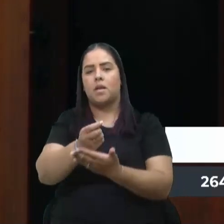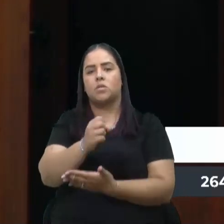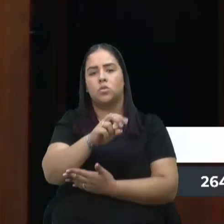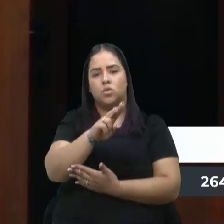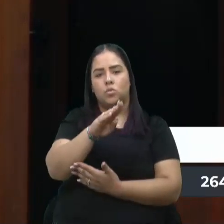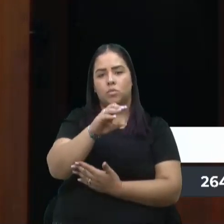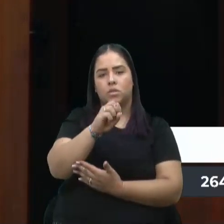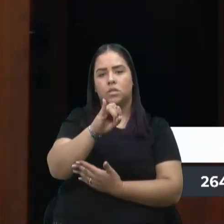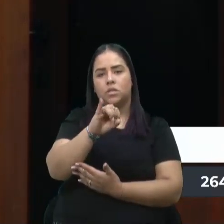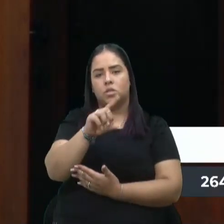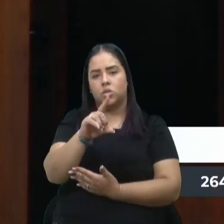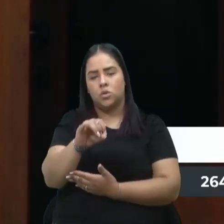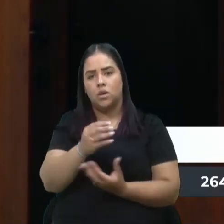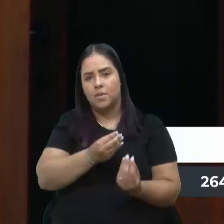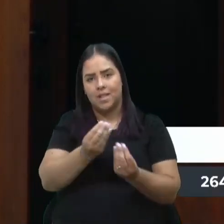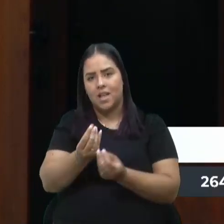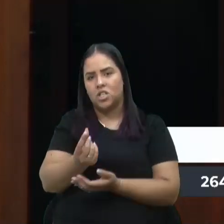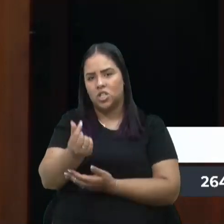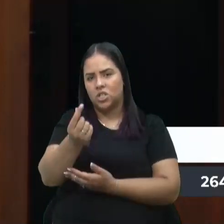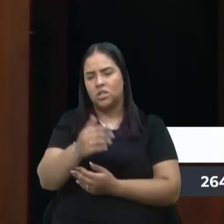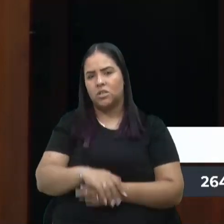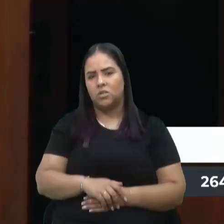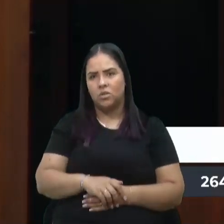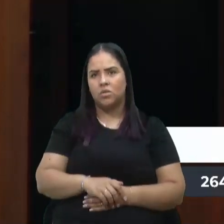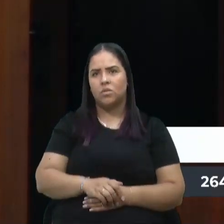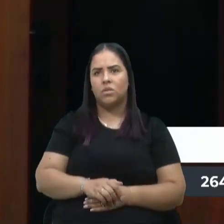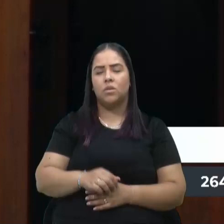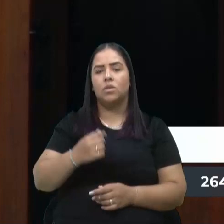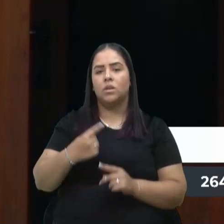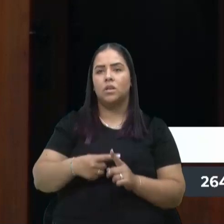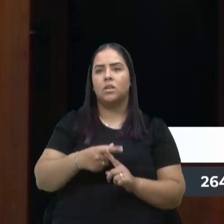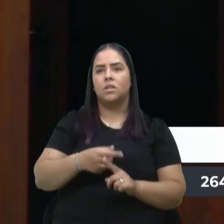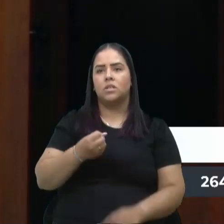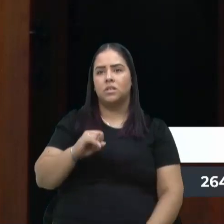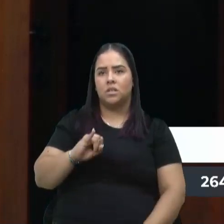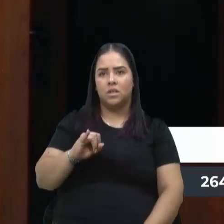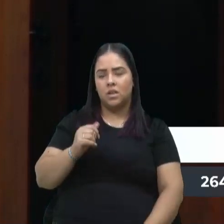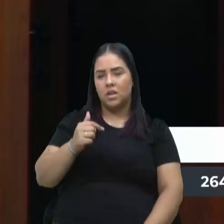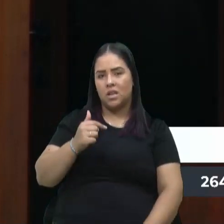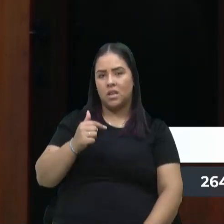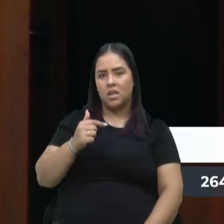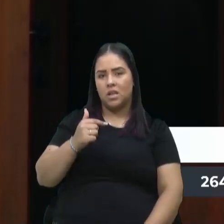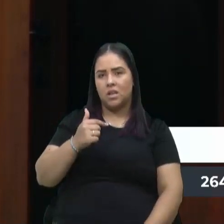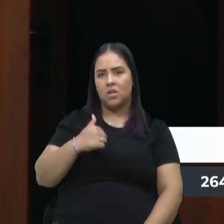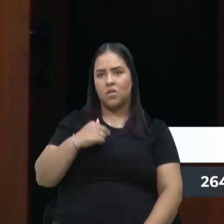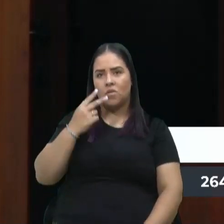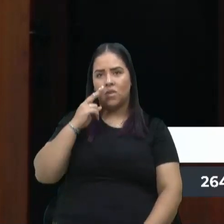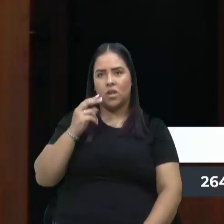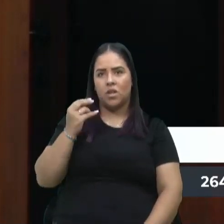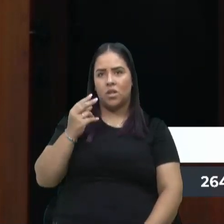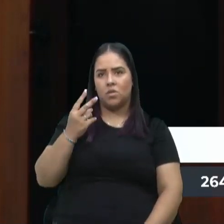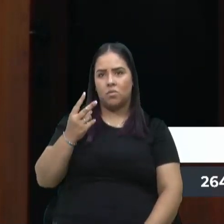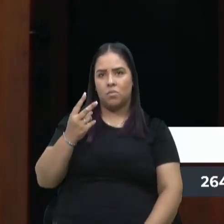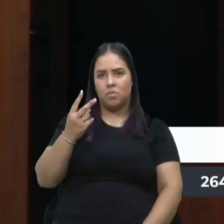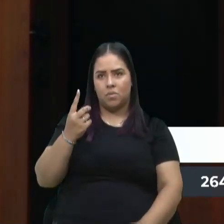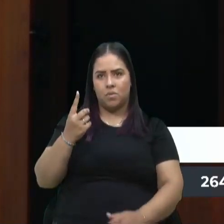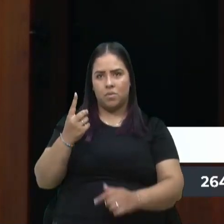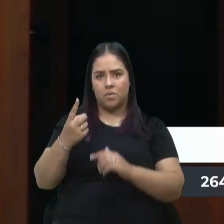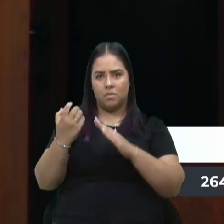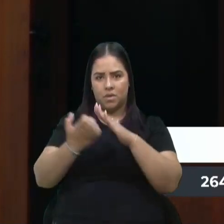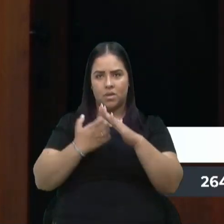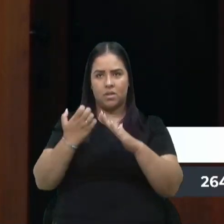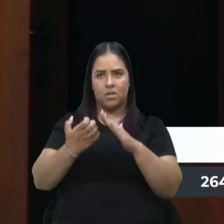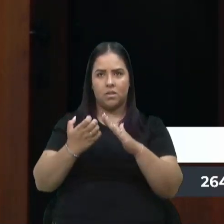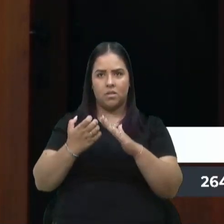ajude, me dê dinheiro. Quando eu vi numa empresa 2 tias do cafezinho conversando